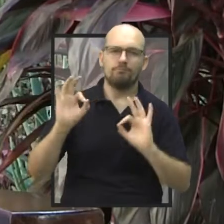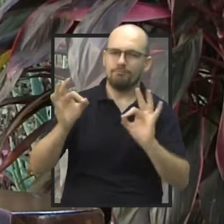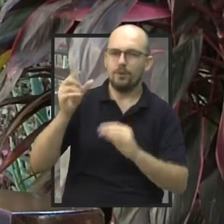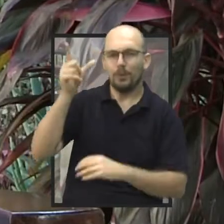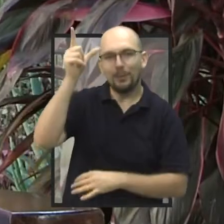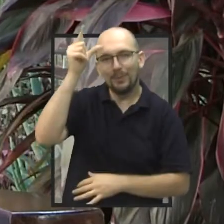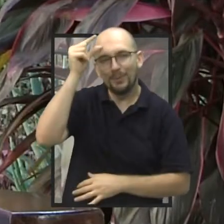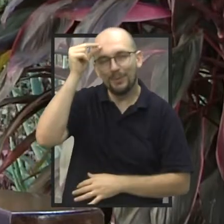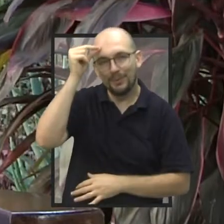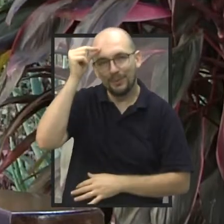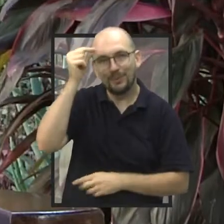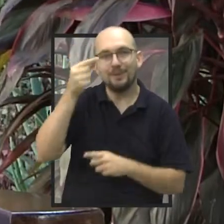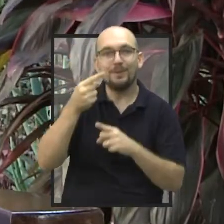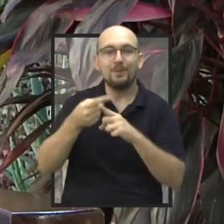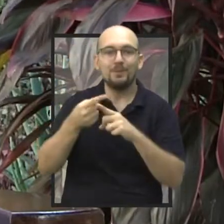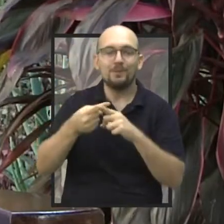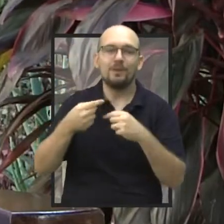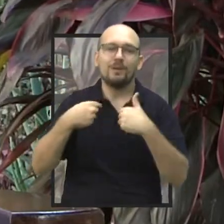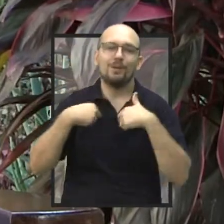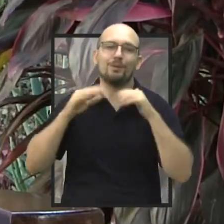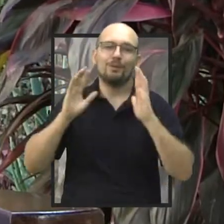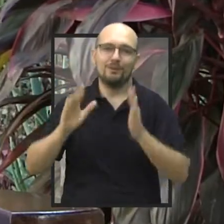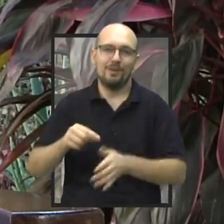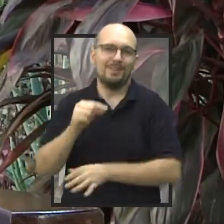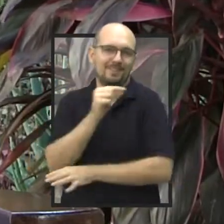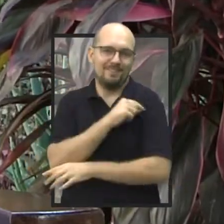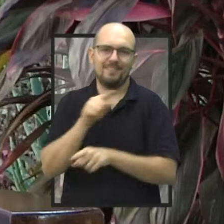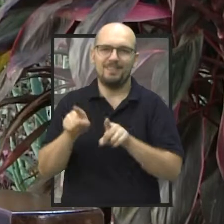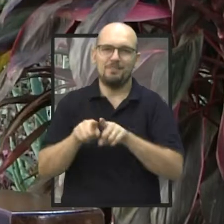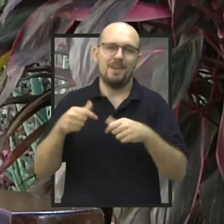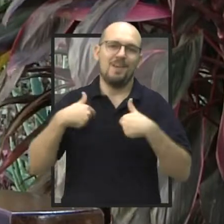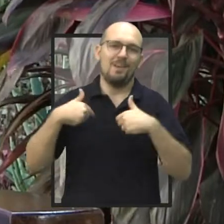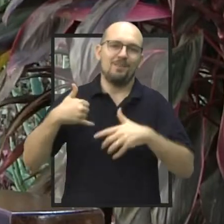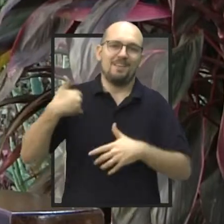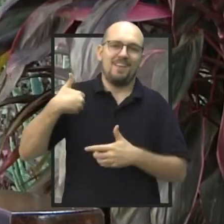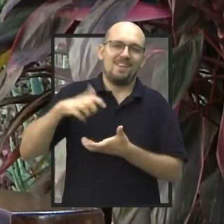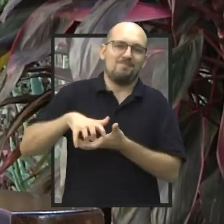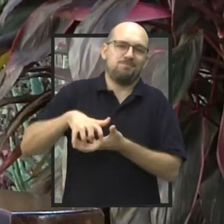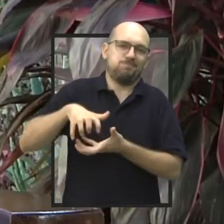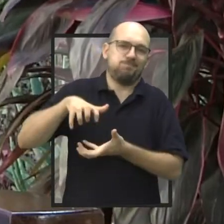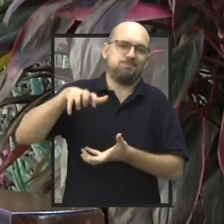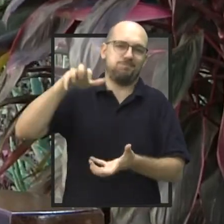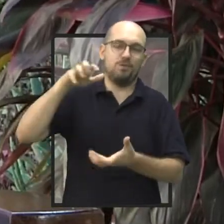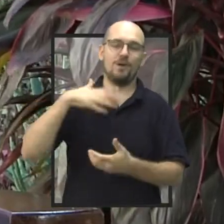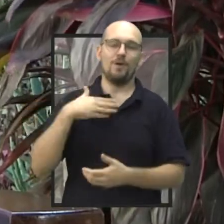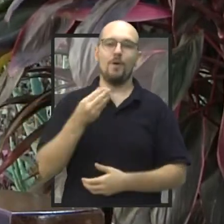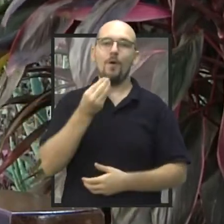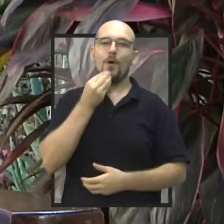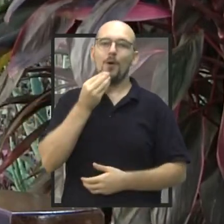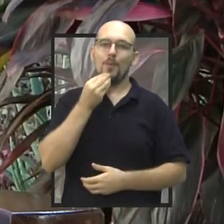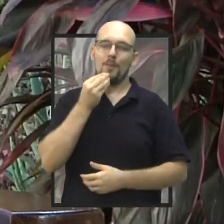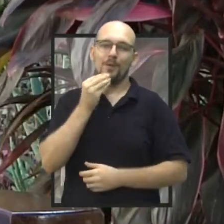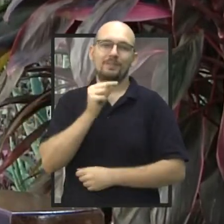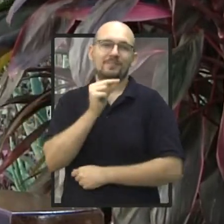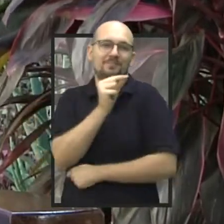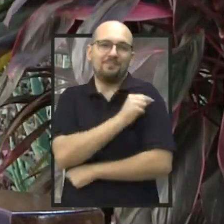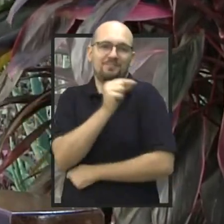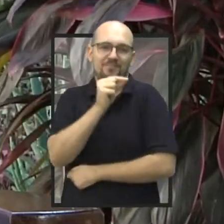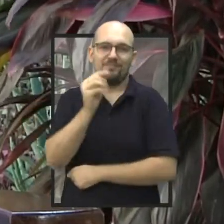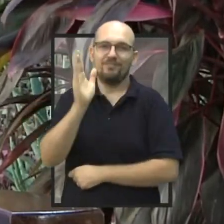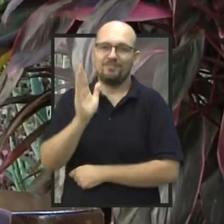realmente. Em função do alto aqui da minha idade, eu tive a oportunidade e o privilégio de ser